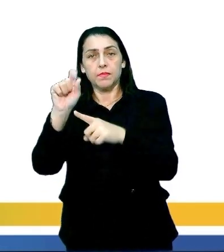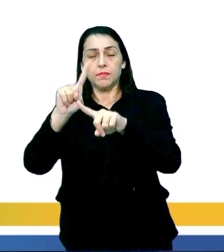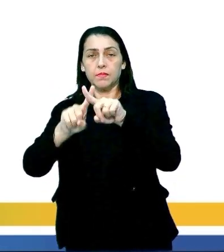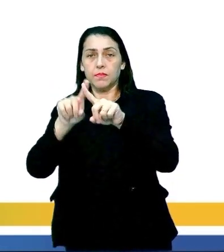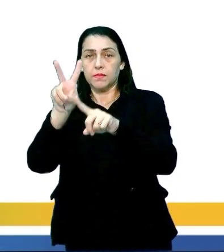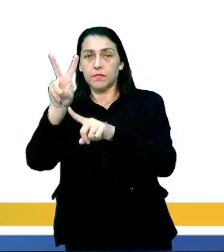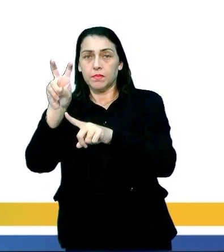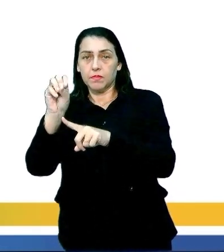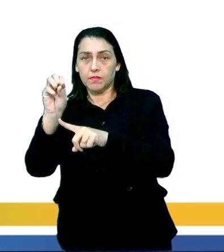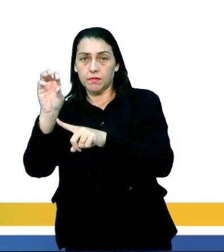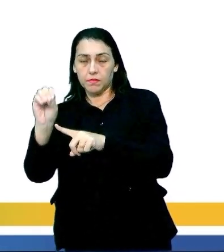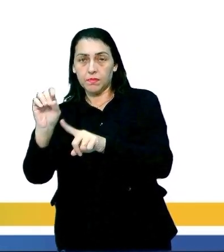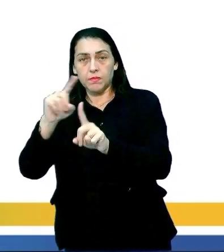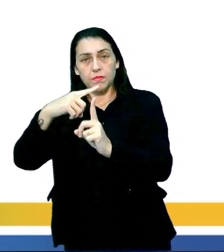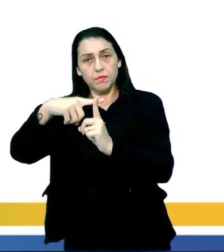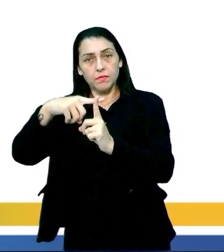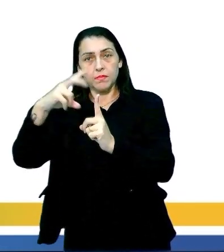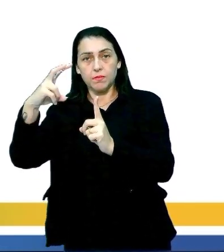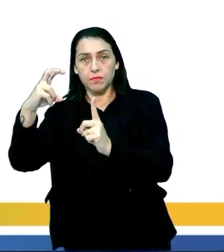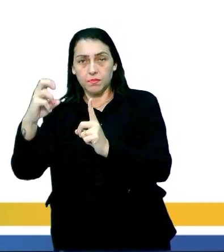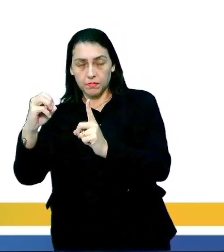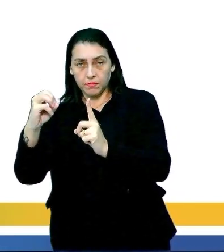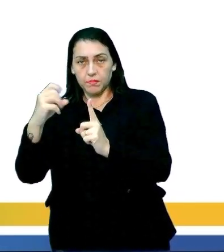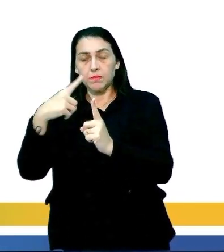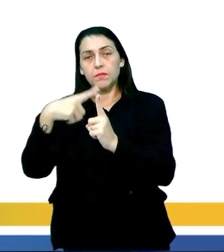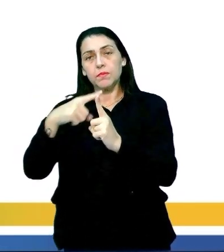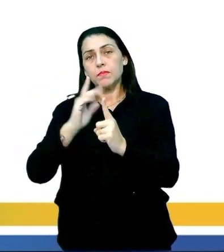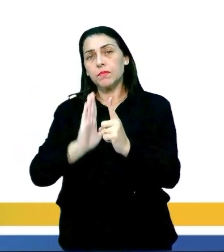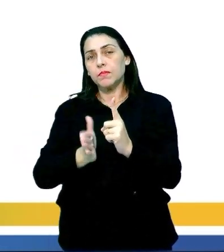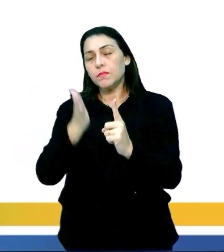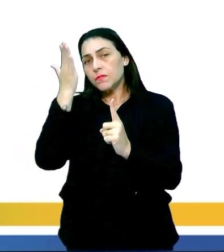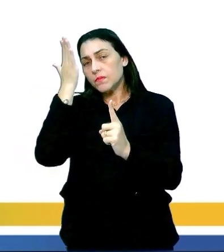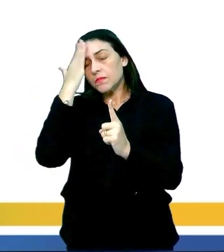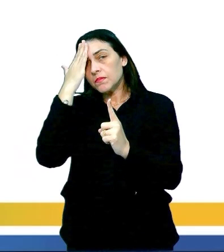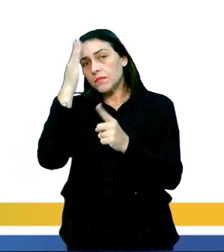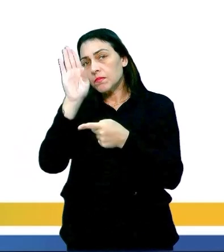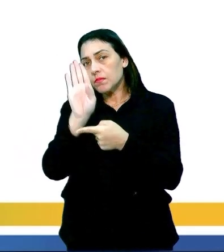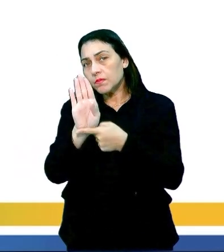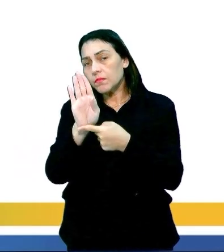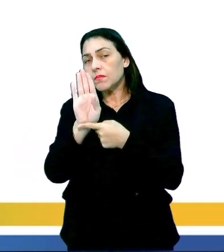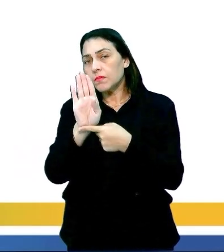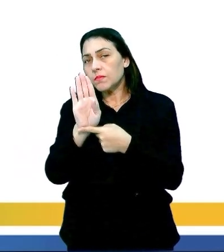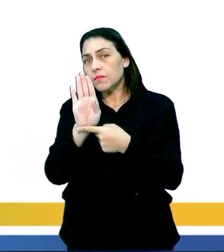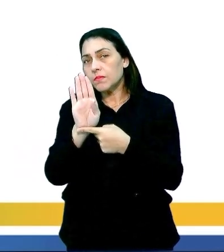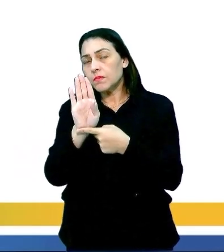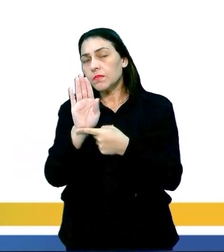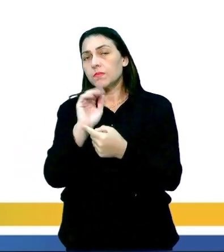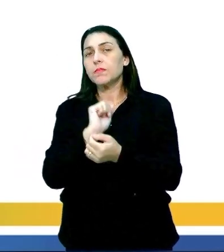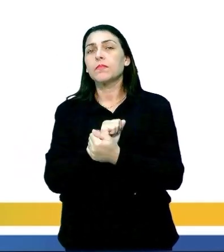vezes 500 mais 50. Porque a gente já sabe o b. O b está ali em cima, ó.